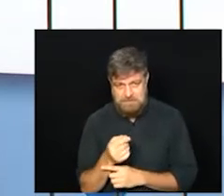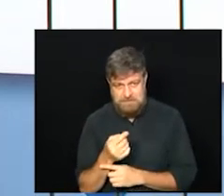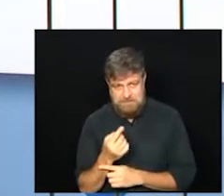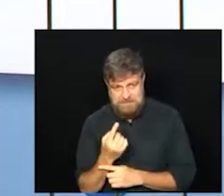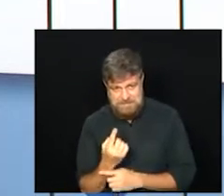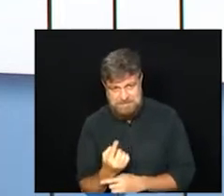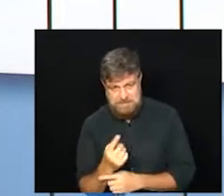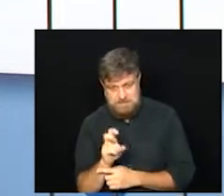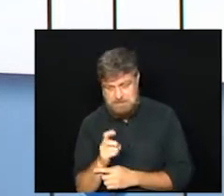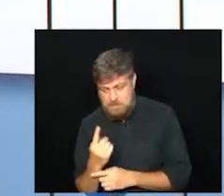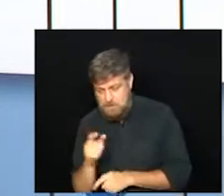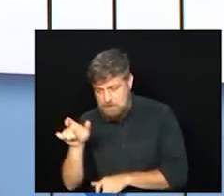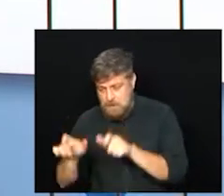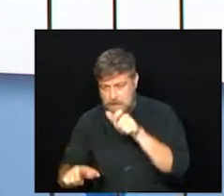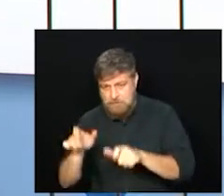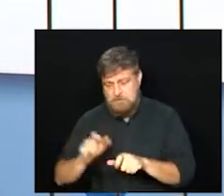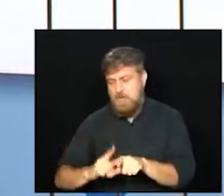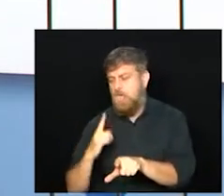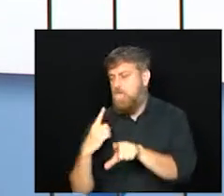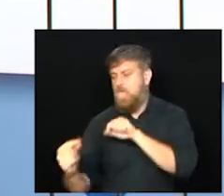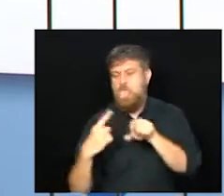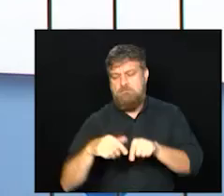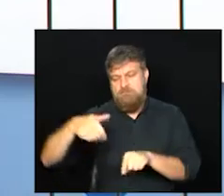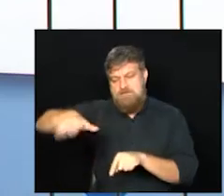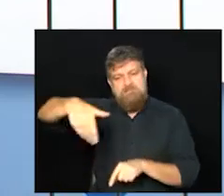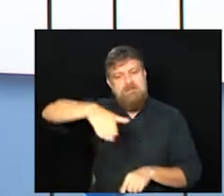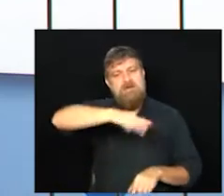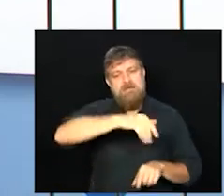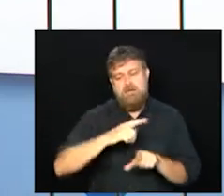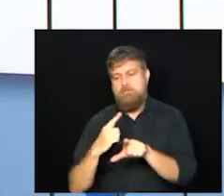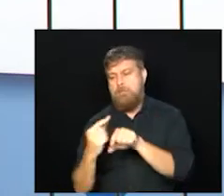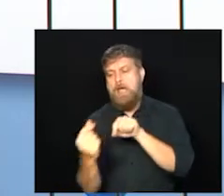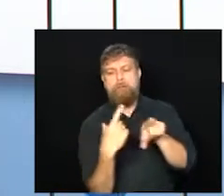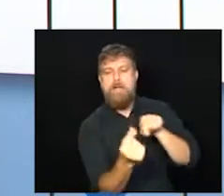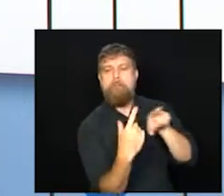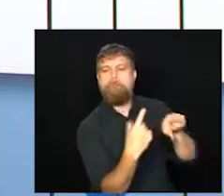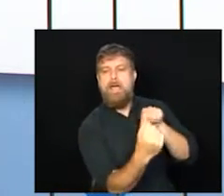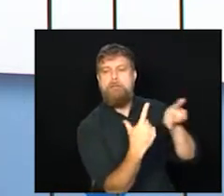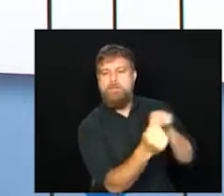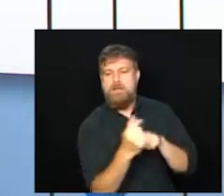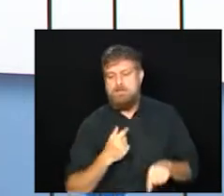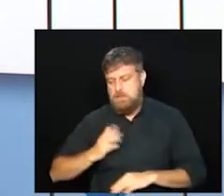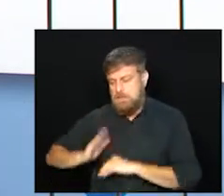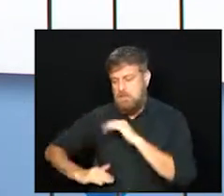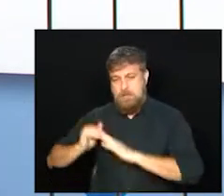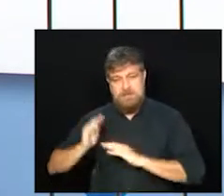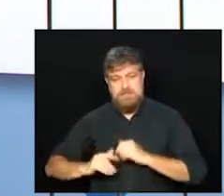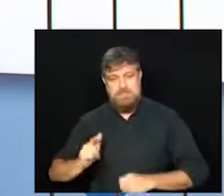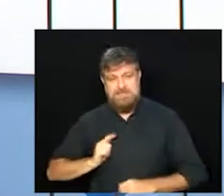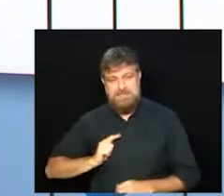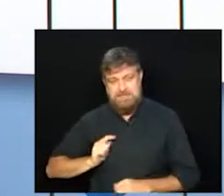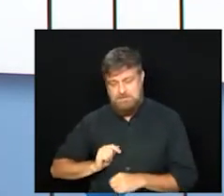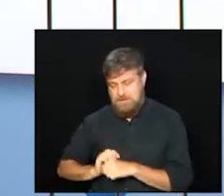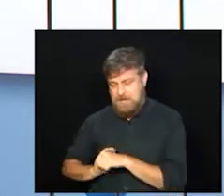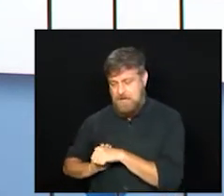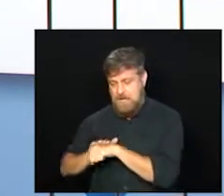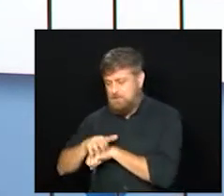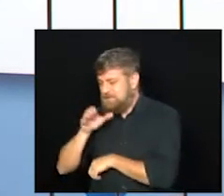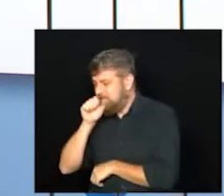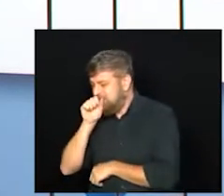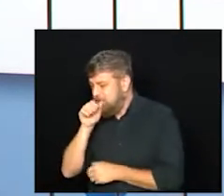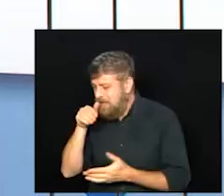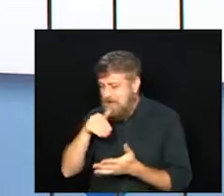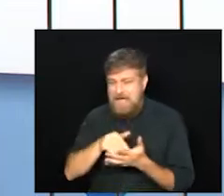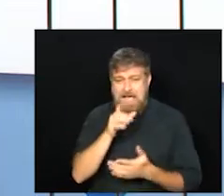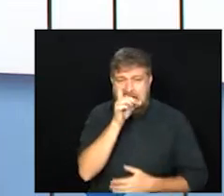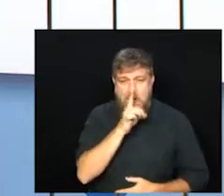2.651 pessoas foram dispersadas nessas ações que aconteceram entre a noite de sábado e